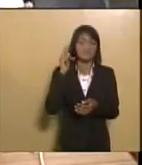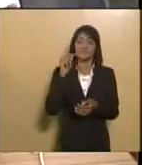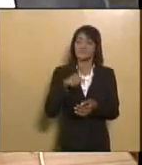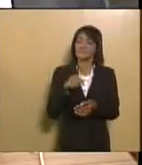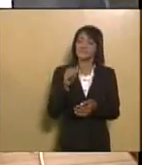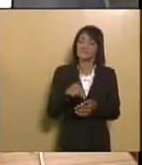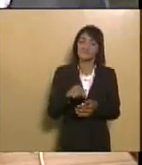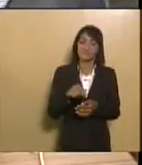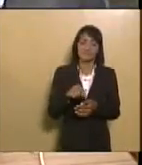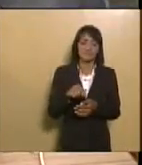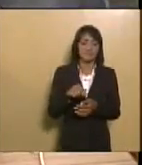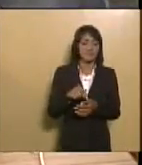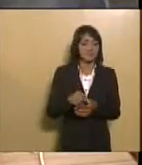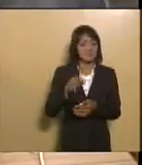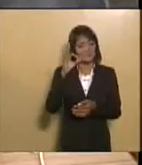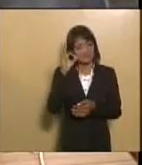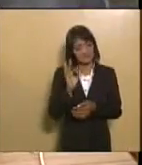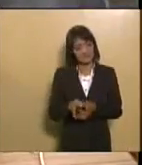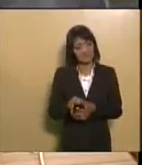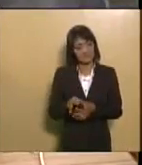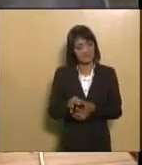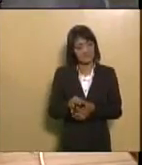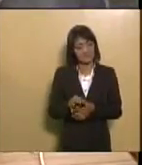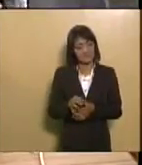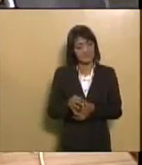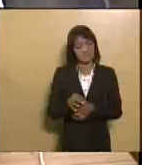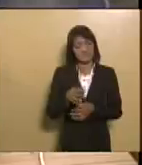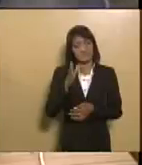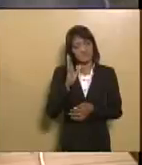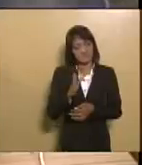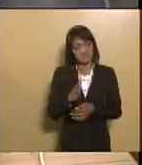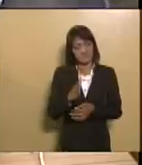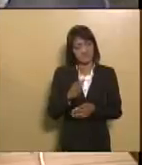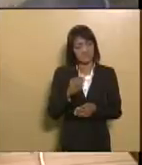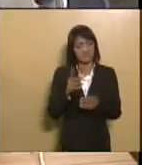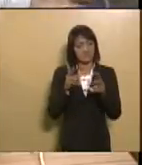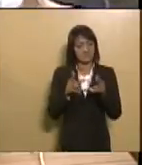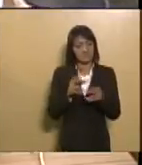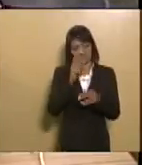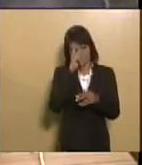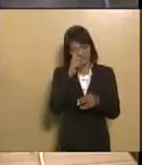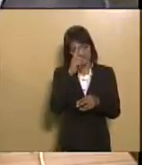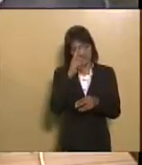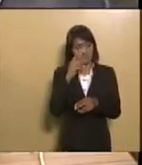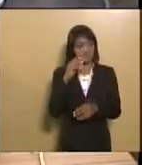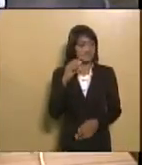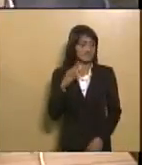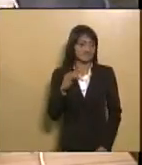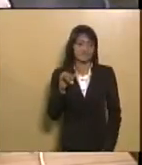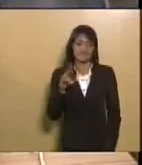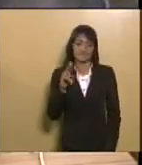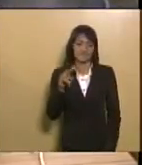com qualidade. Não como o hospital de cirurgia, que está com um equipamento obsoleto.